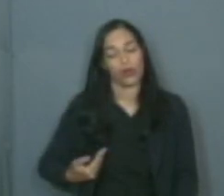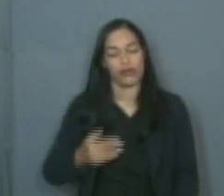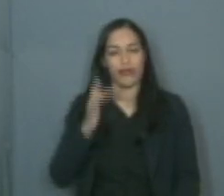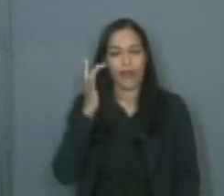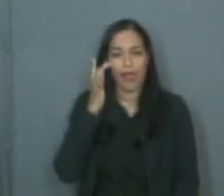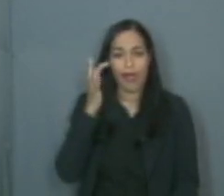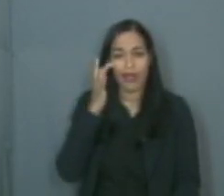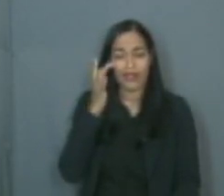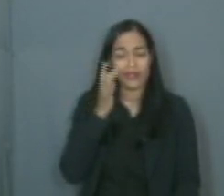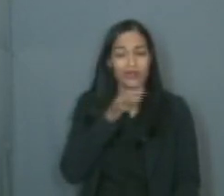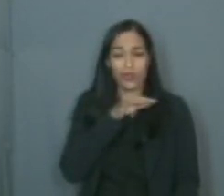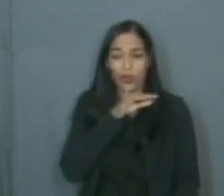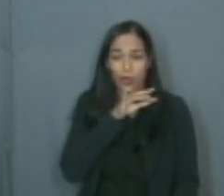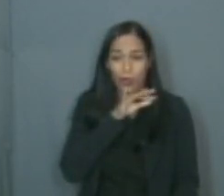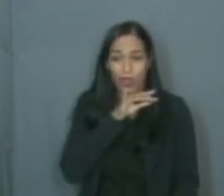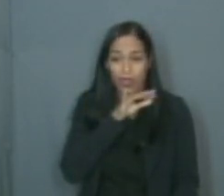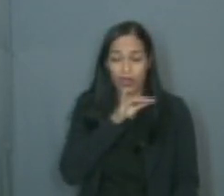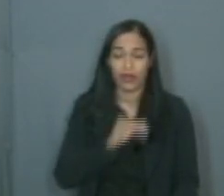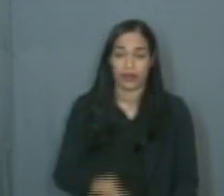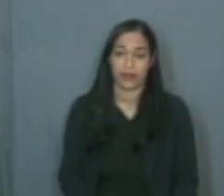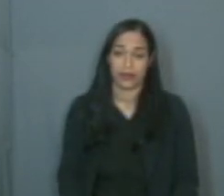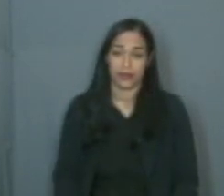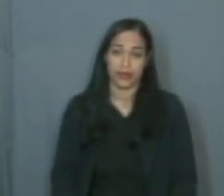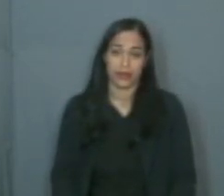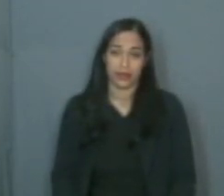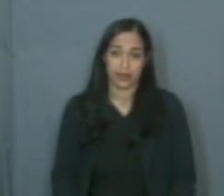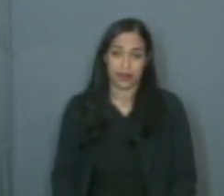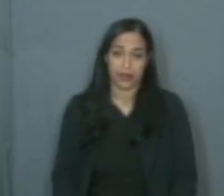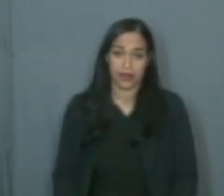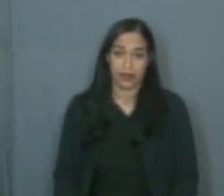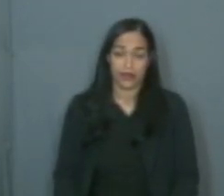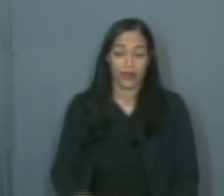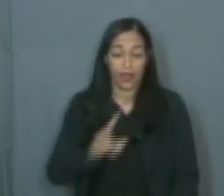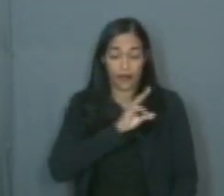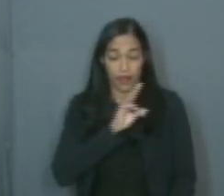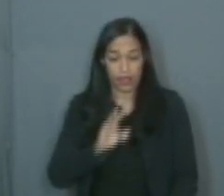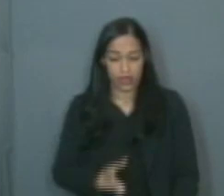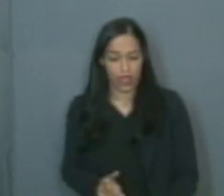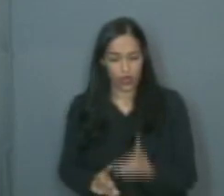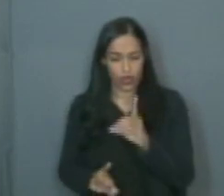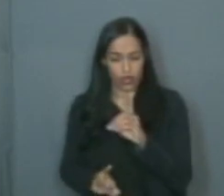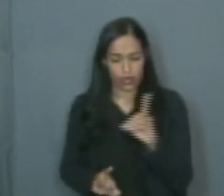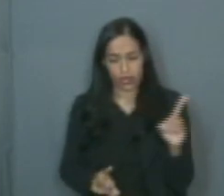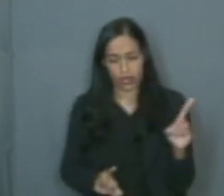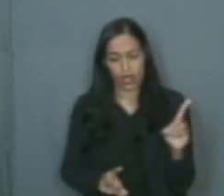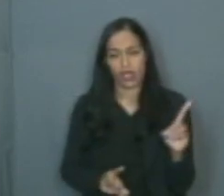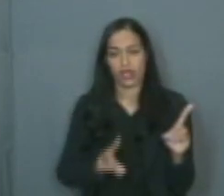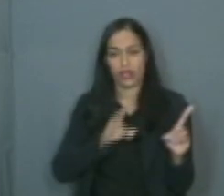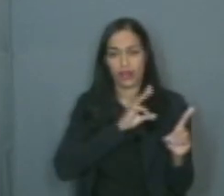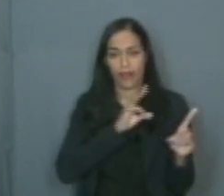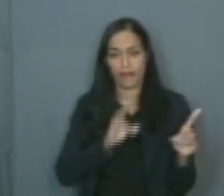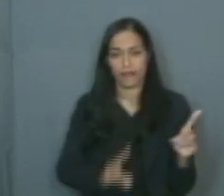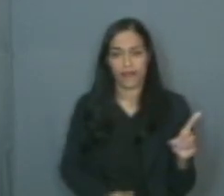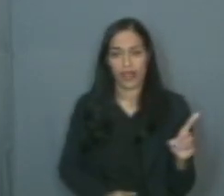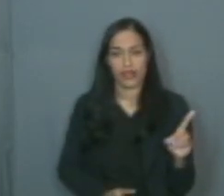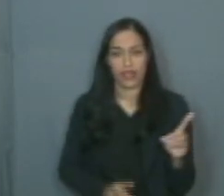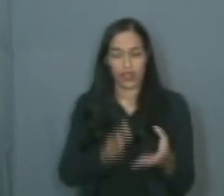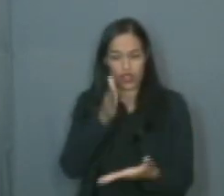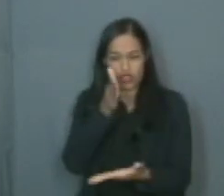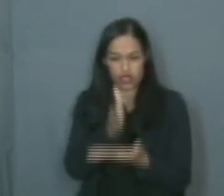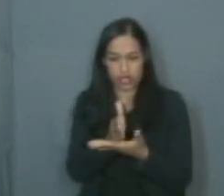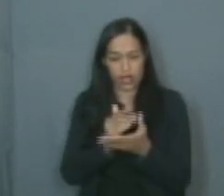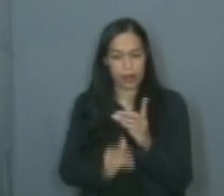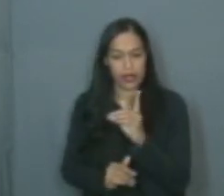ruim. Você chegar aqui e dizer, vereador de direita, vereador de extrema